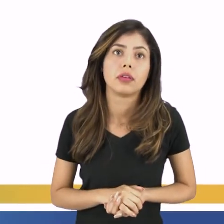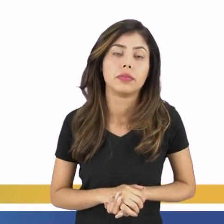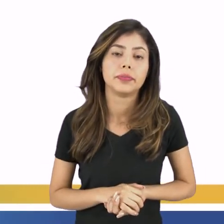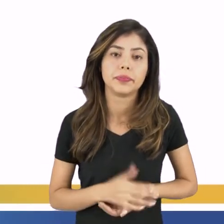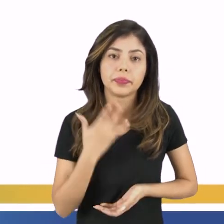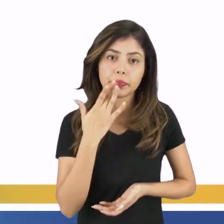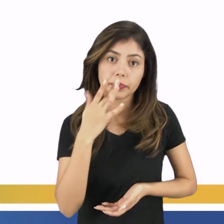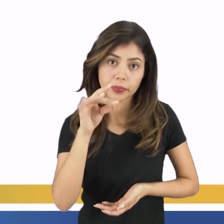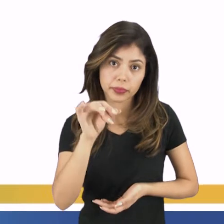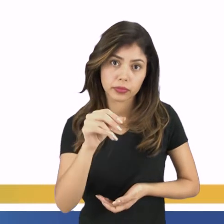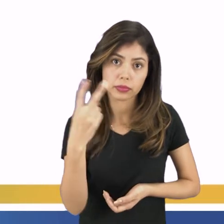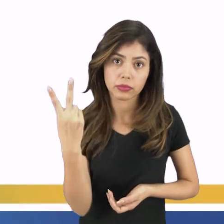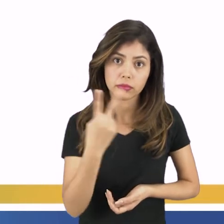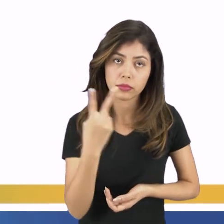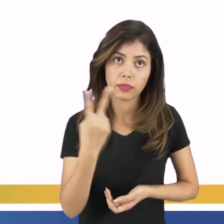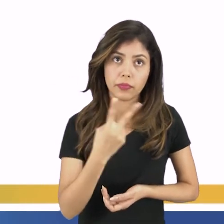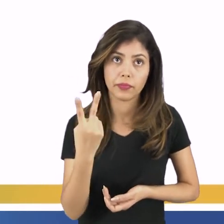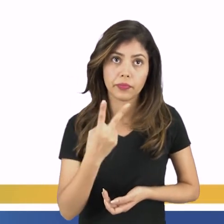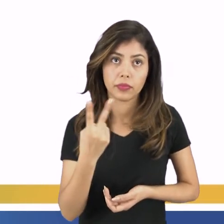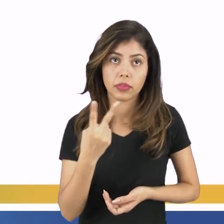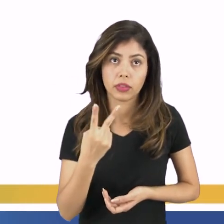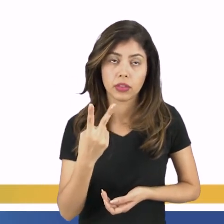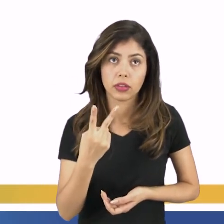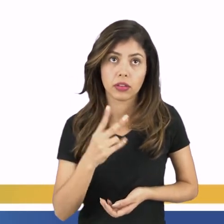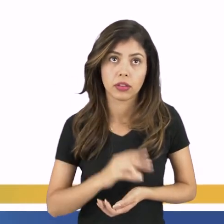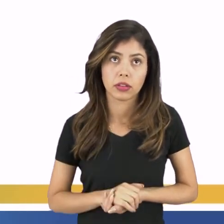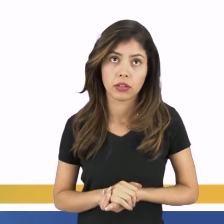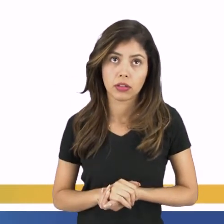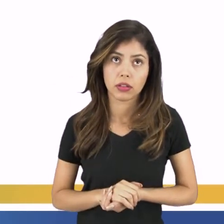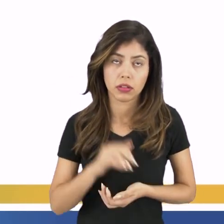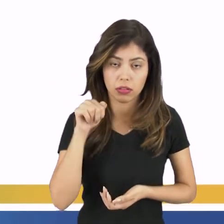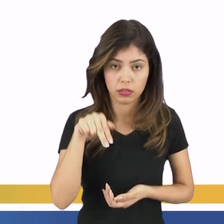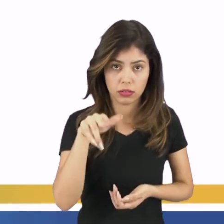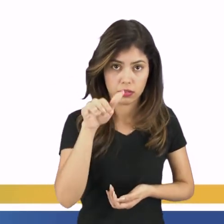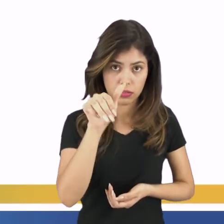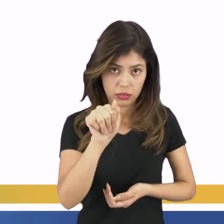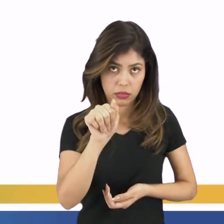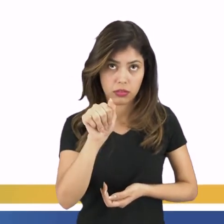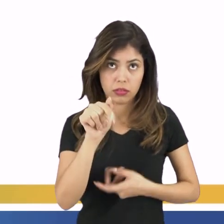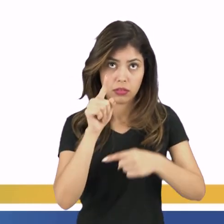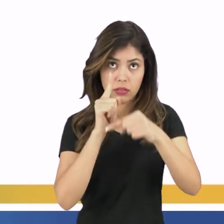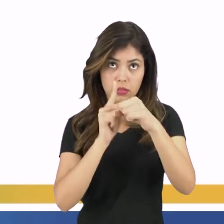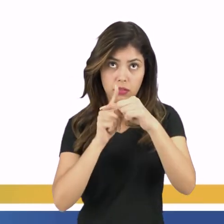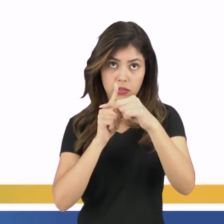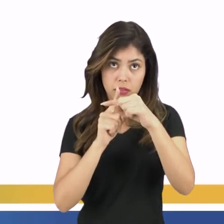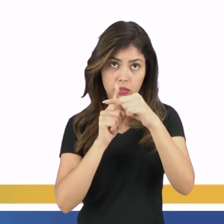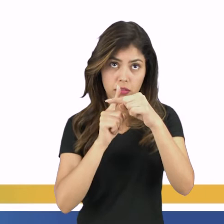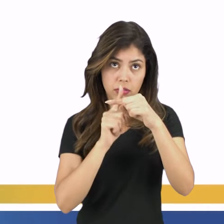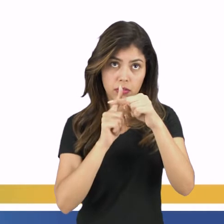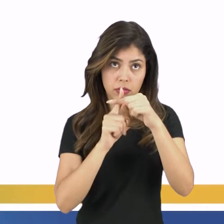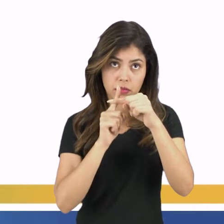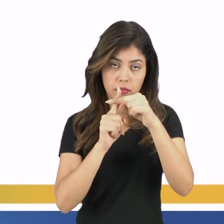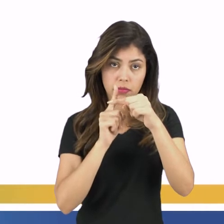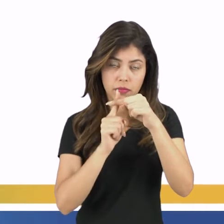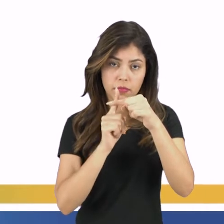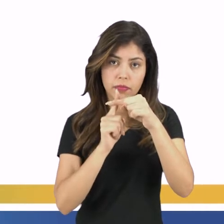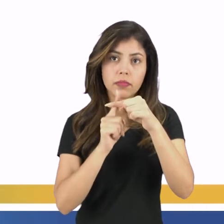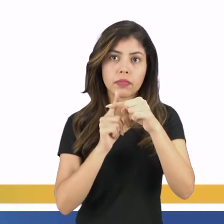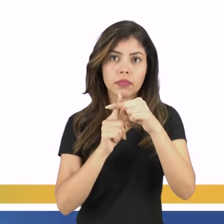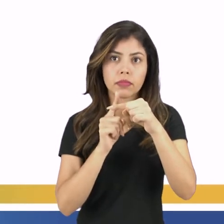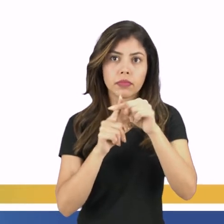sal é formado de 2 tipos de íons. O Na é o positivo, tá aqui, ó. Então, a gente tem as